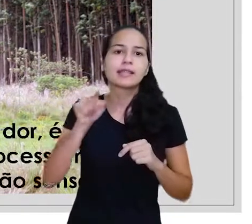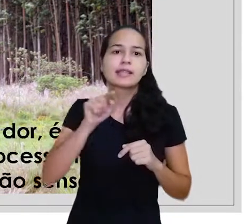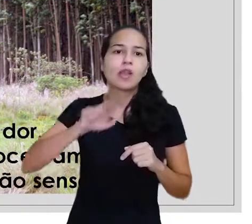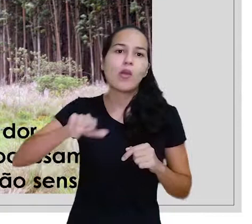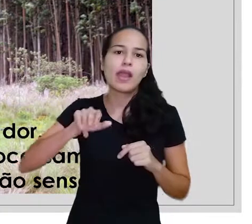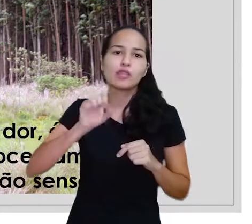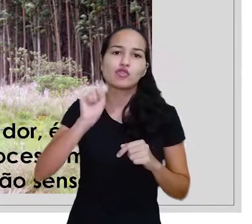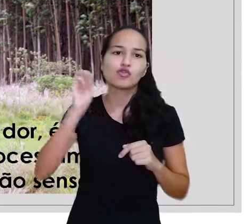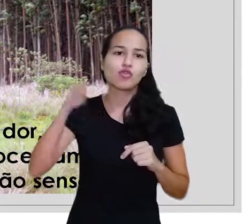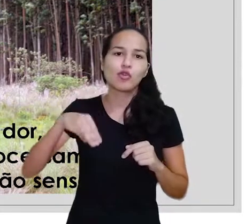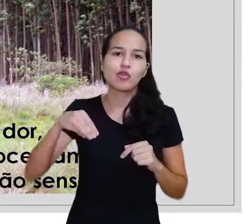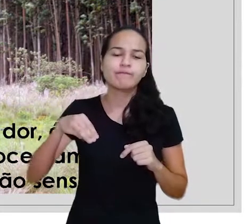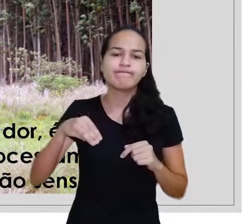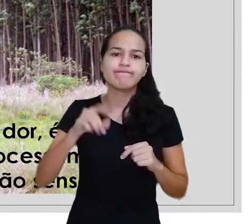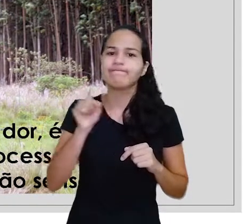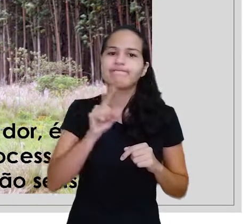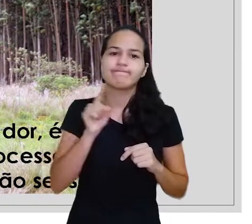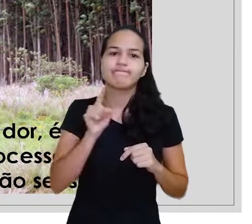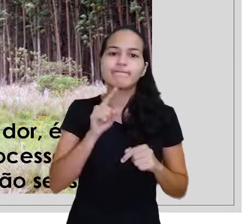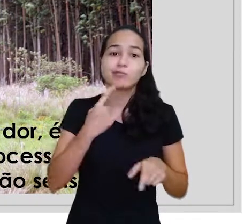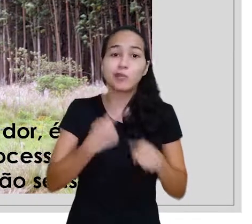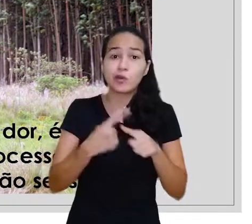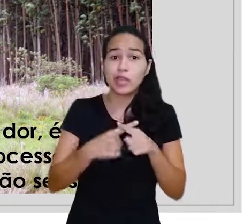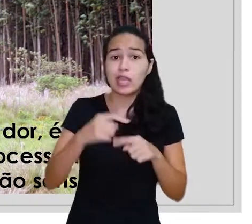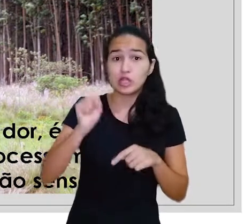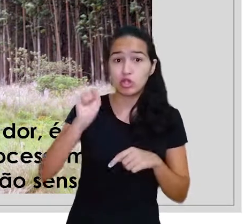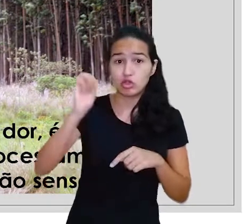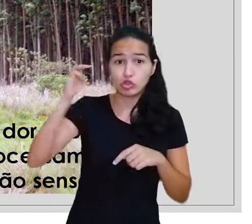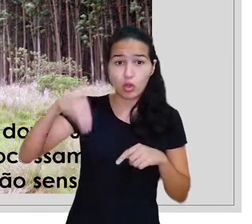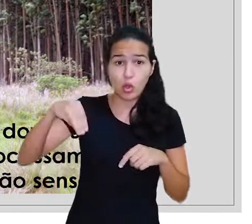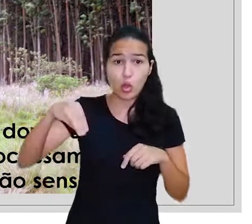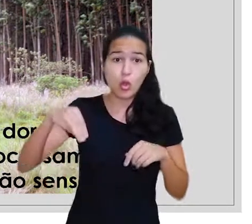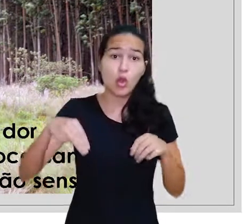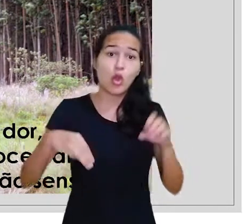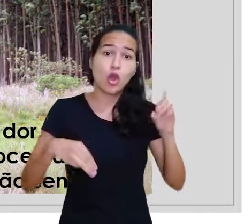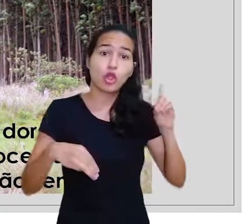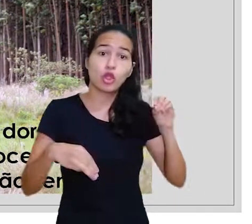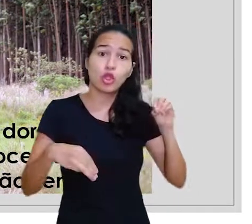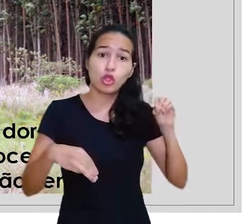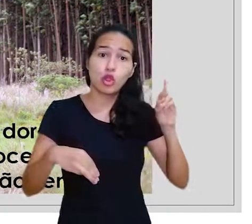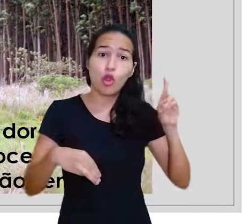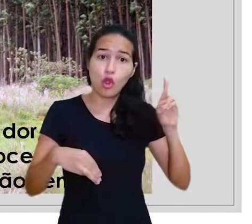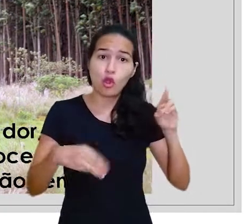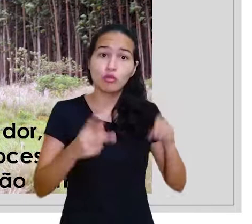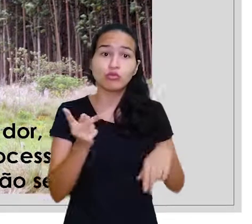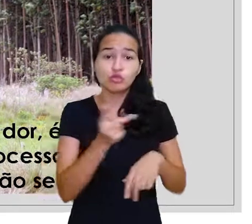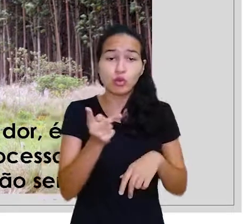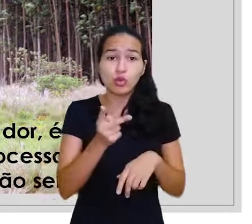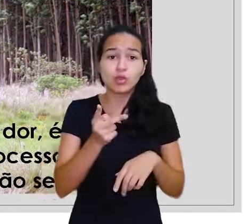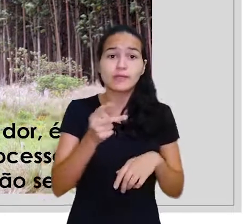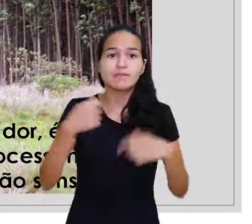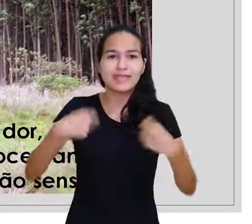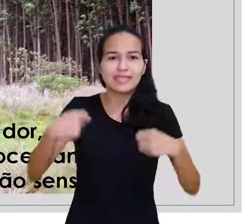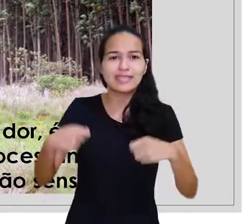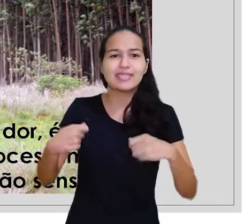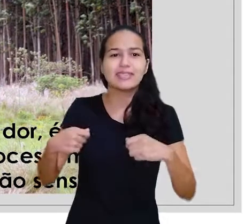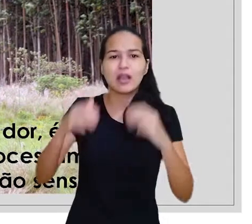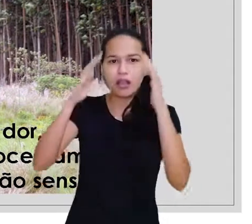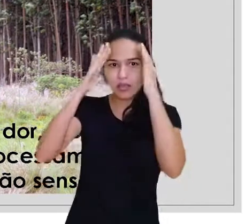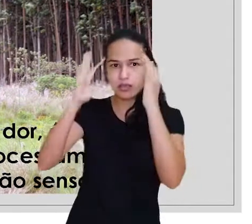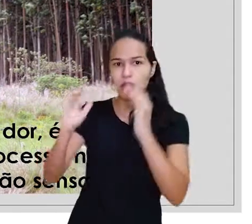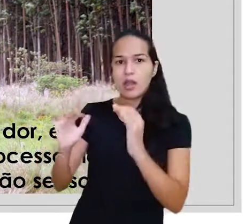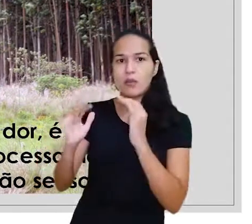essa pergunta é não. Por quê? Porque o som, assim como a dor, é uma percepção que resulta